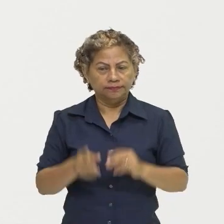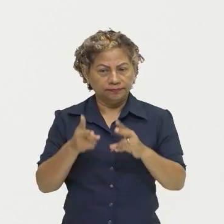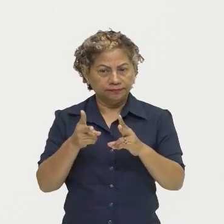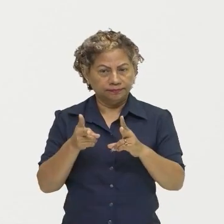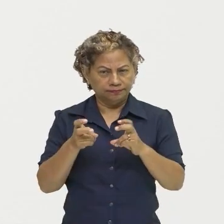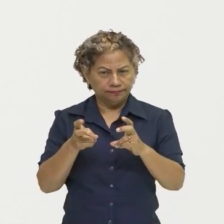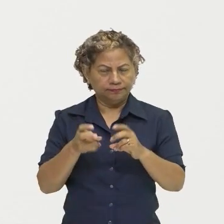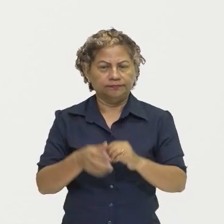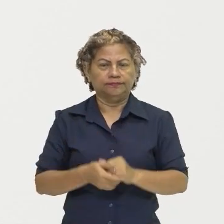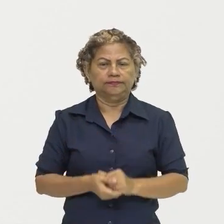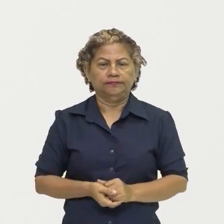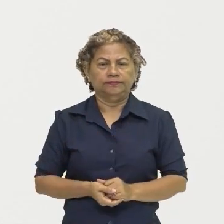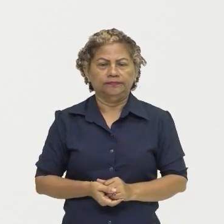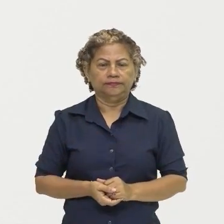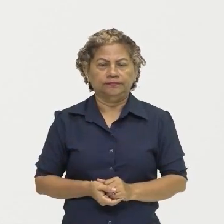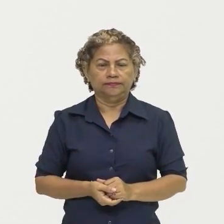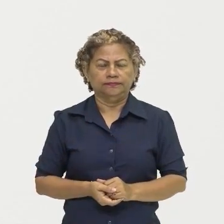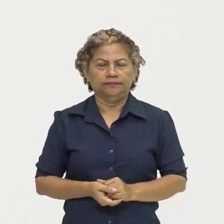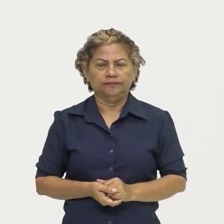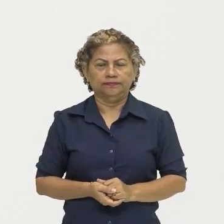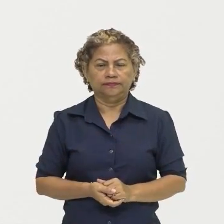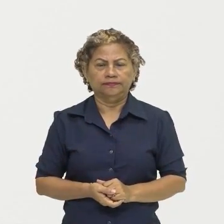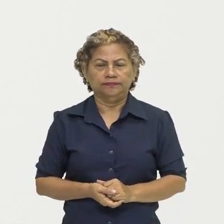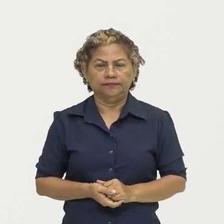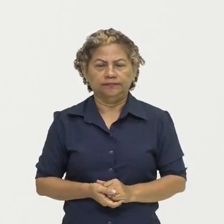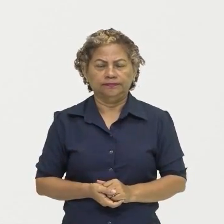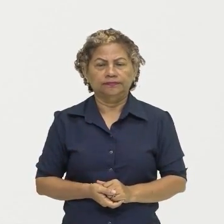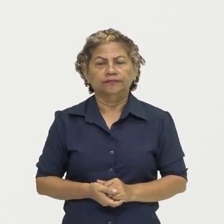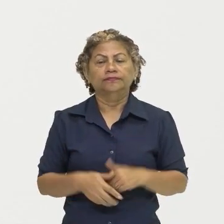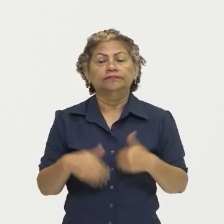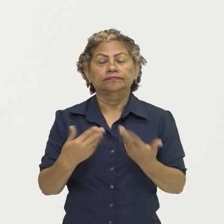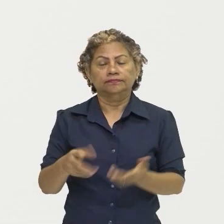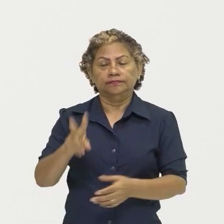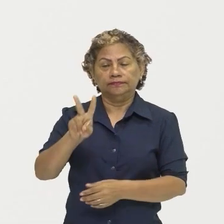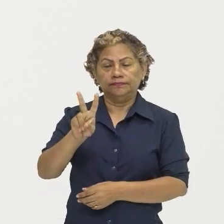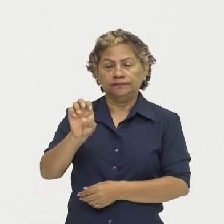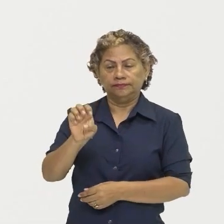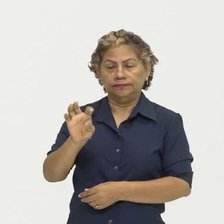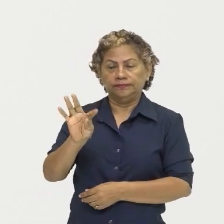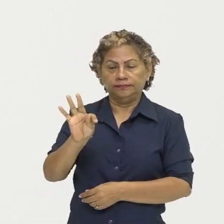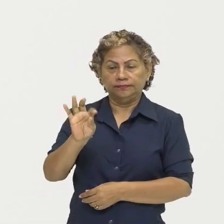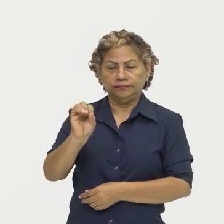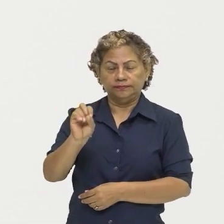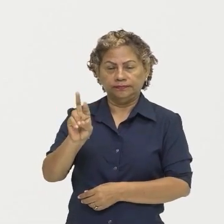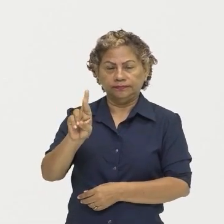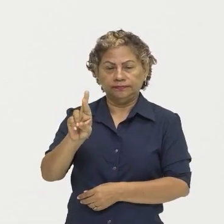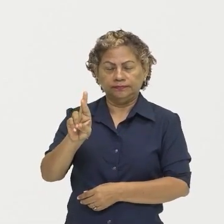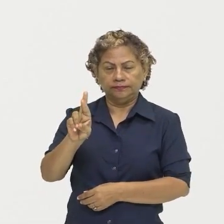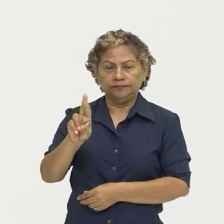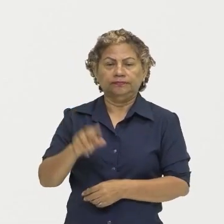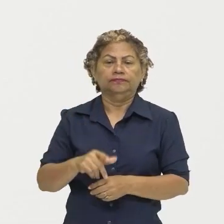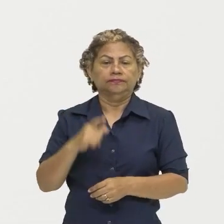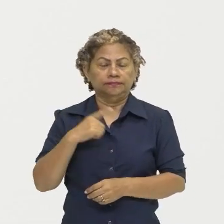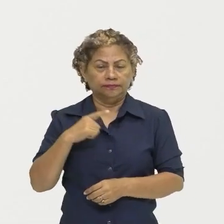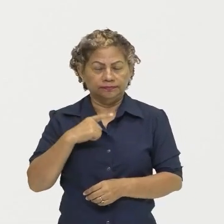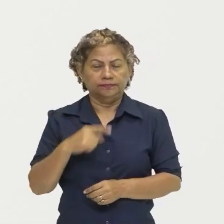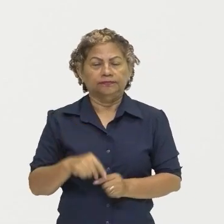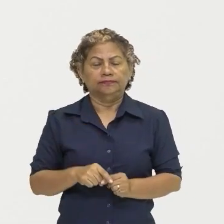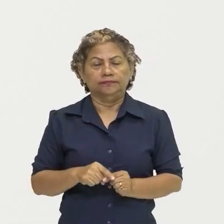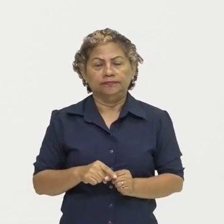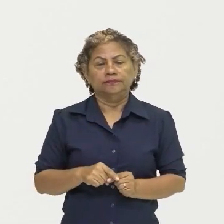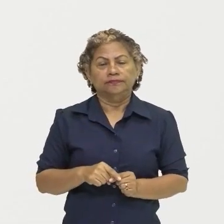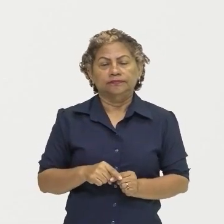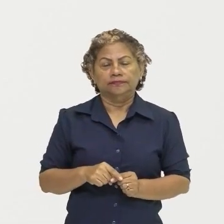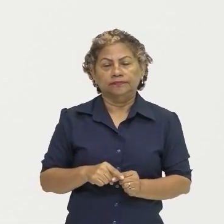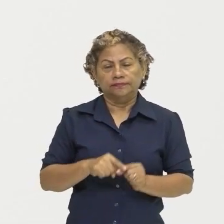graficamente, o vetor, ele é representado por uma reta